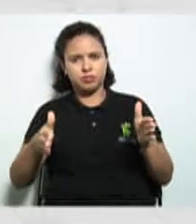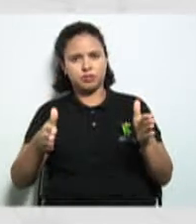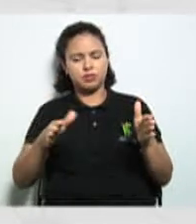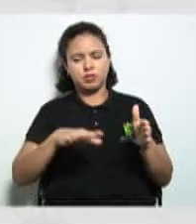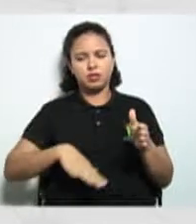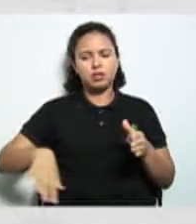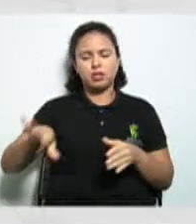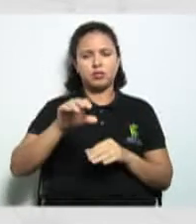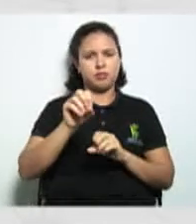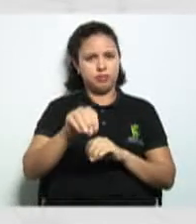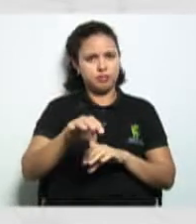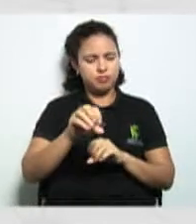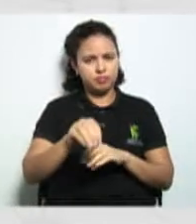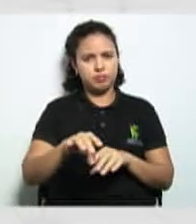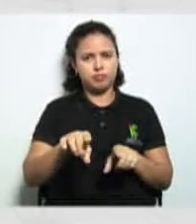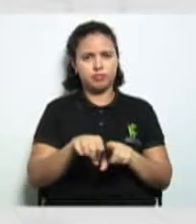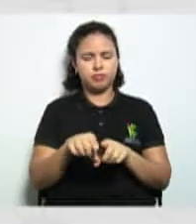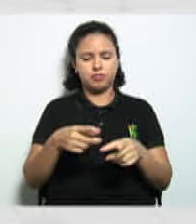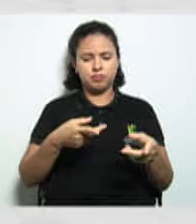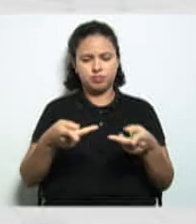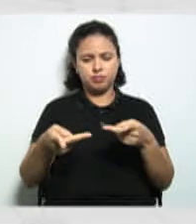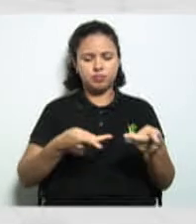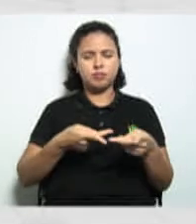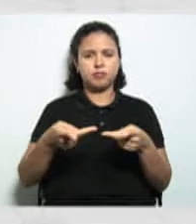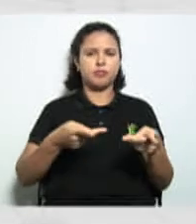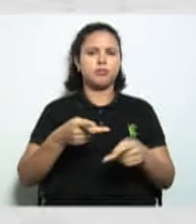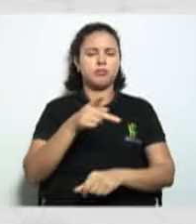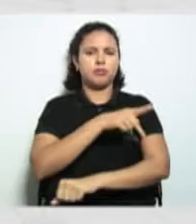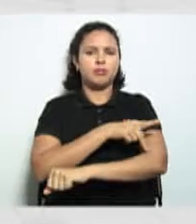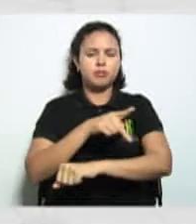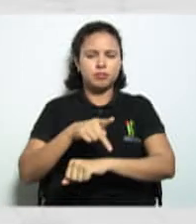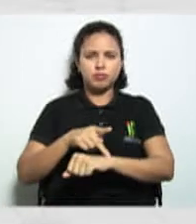de ensino e do projeto pedagógico do curso.